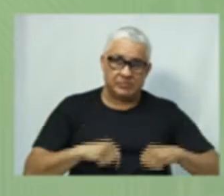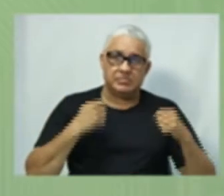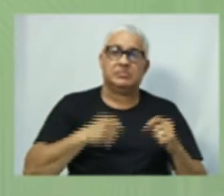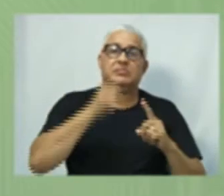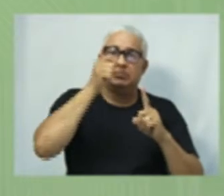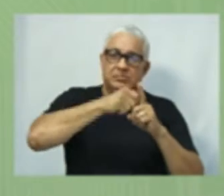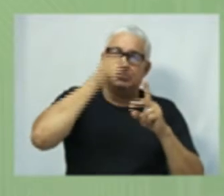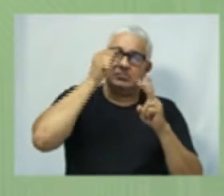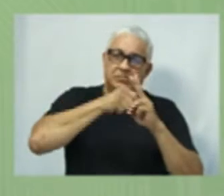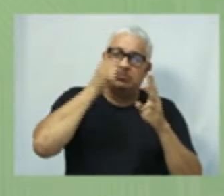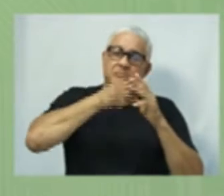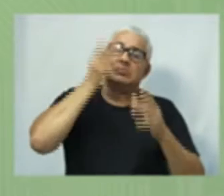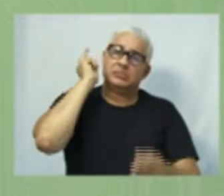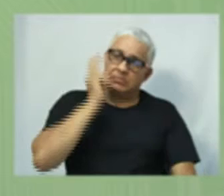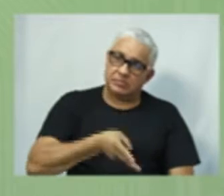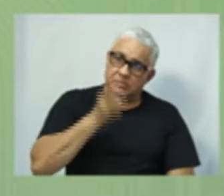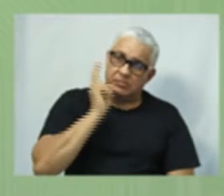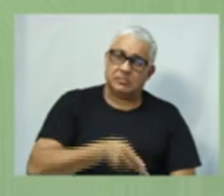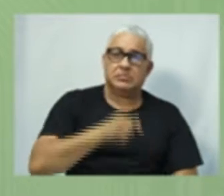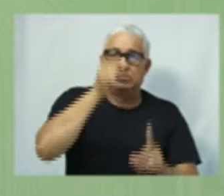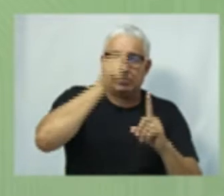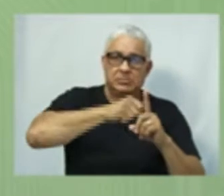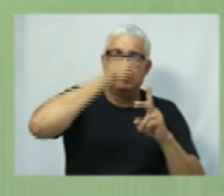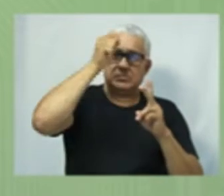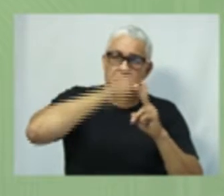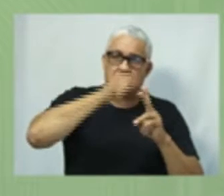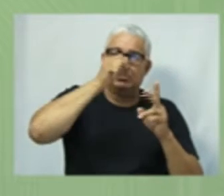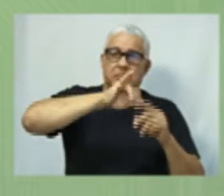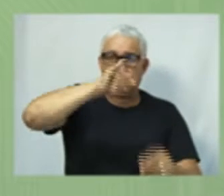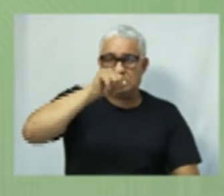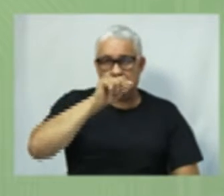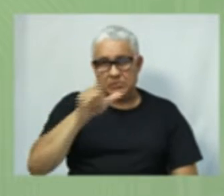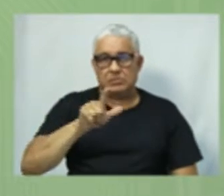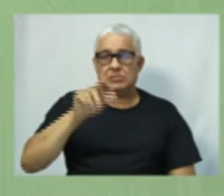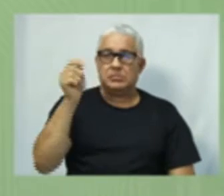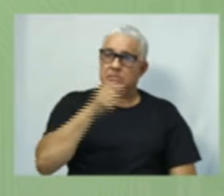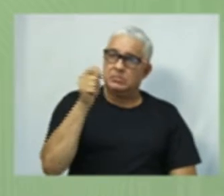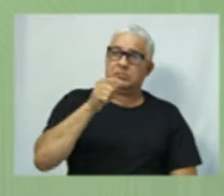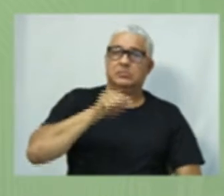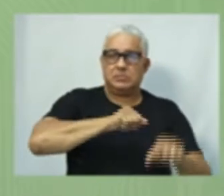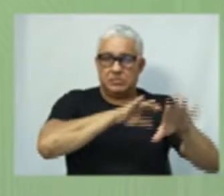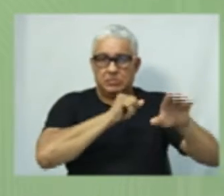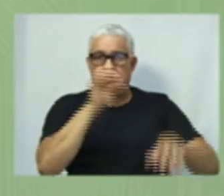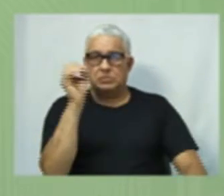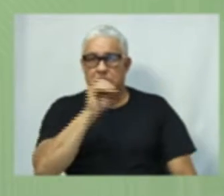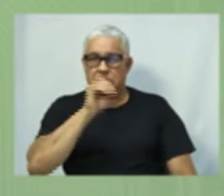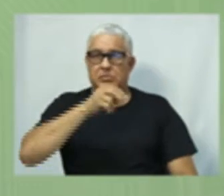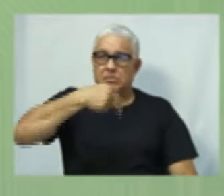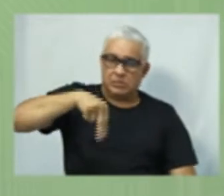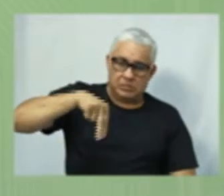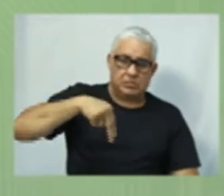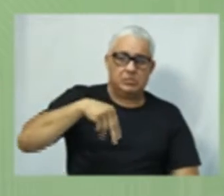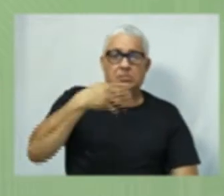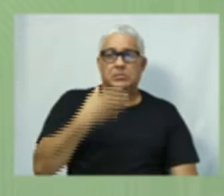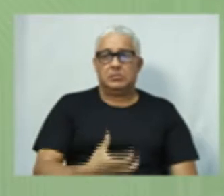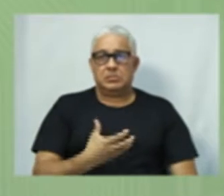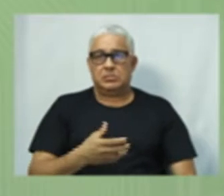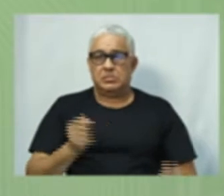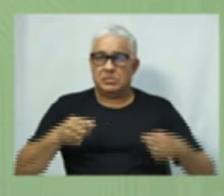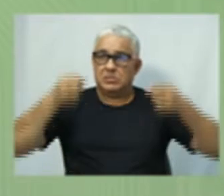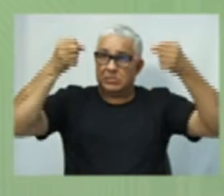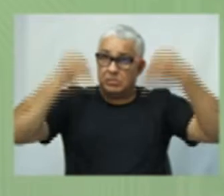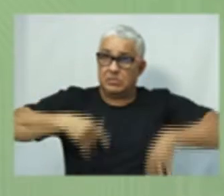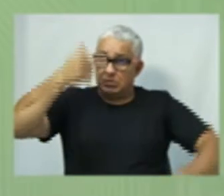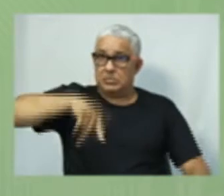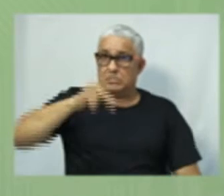E vai se fazendo mês a mês. Julho, agosto, setembro, outubro. Professor, dá para explicar mais uma vez